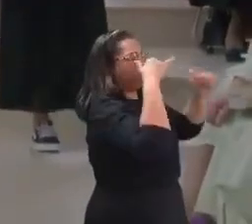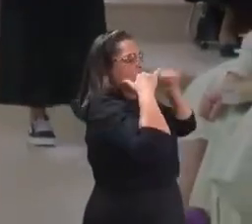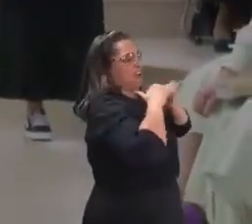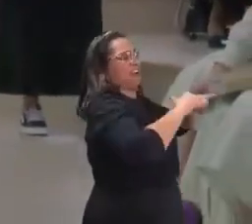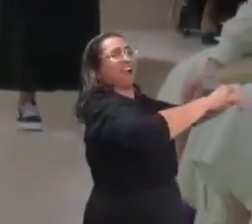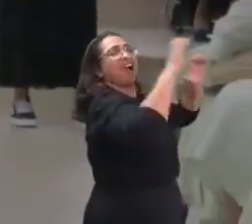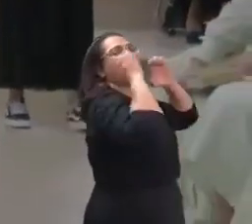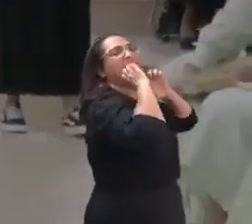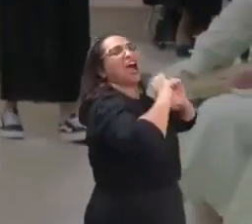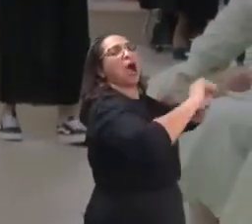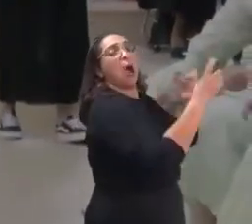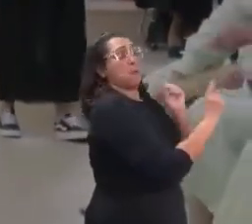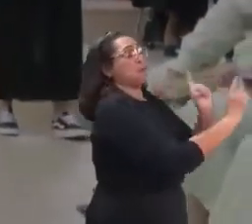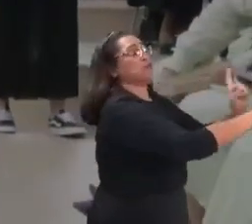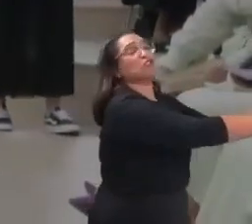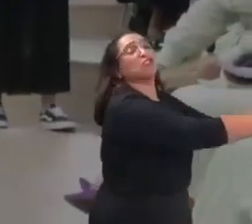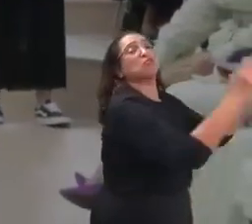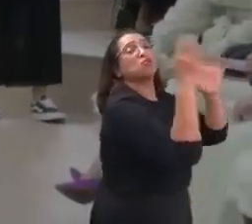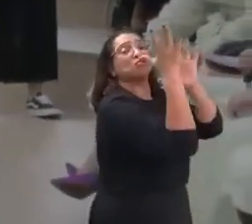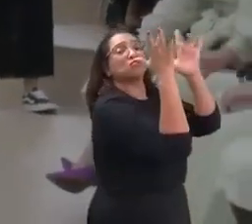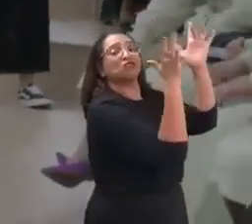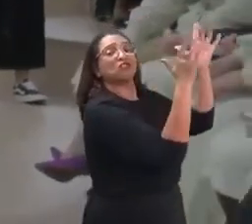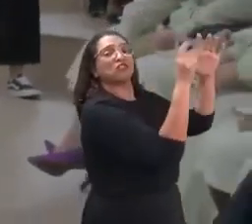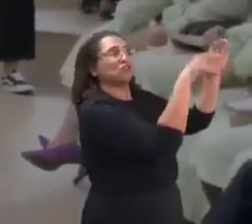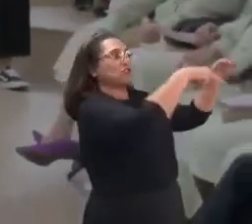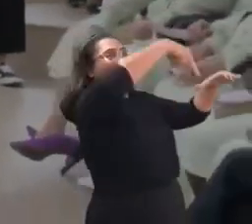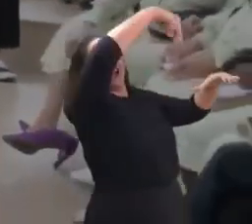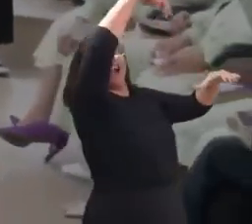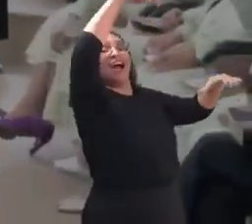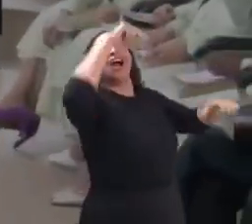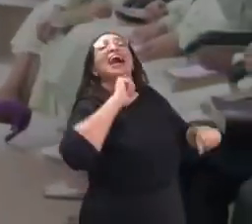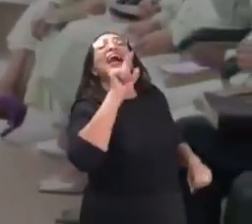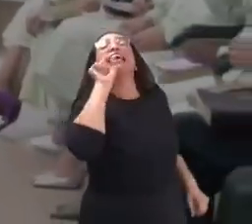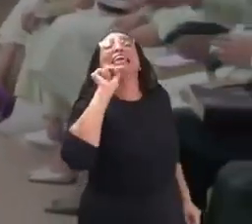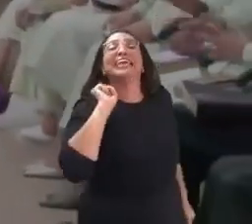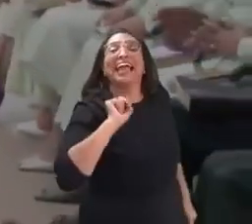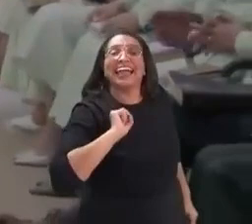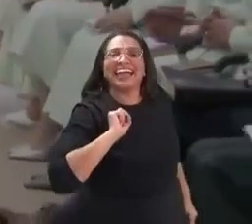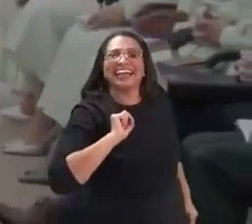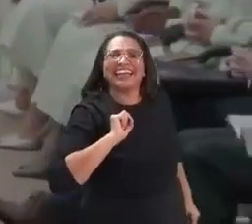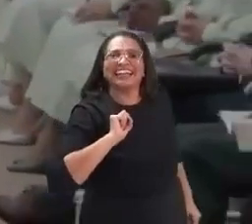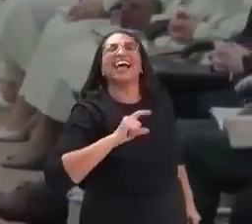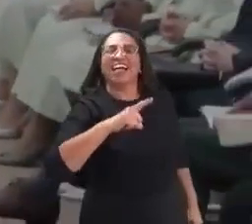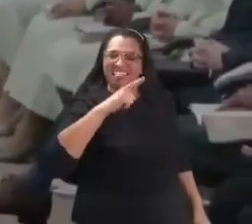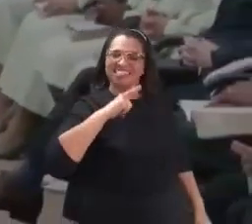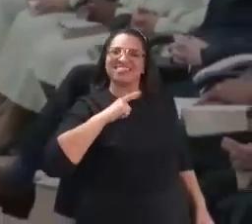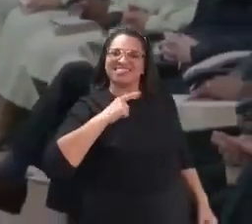Quem foi? Tem reviravolta ou não tem? Tem reviravolta ou não tem? Tem reviravolta ou não tem?